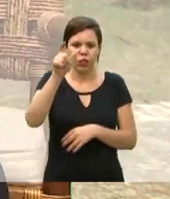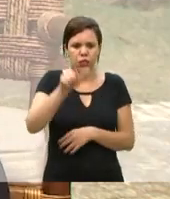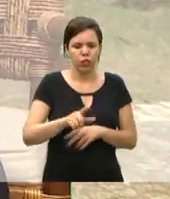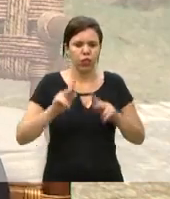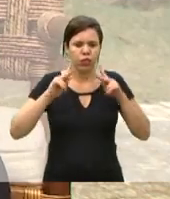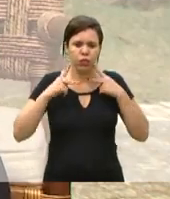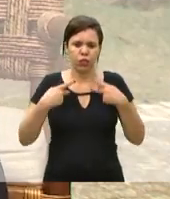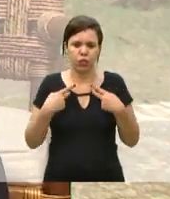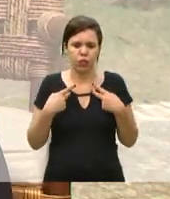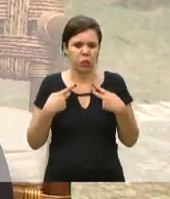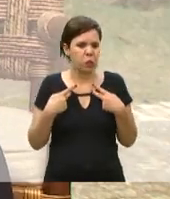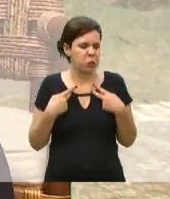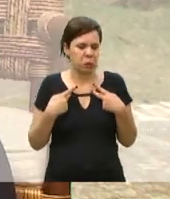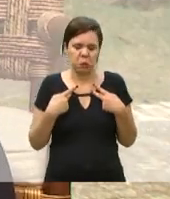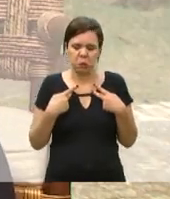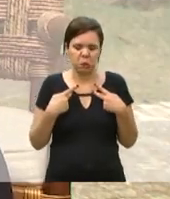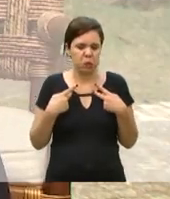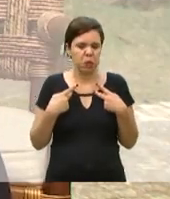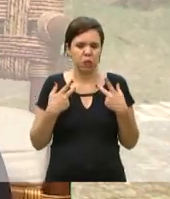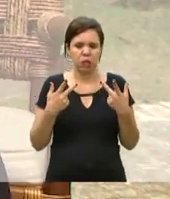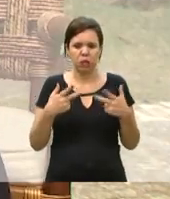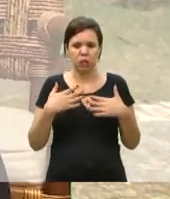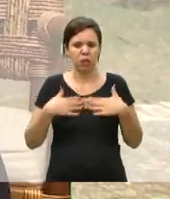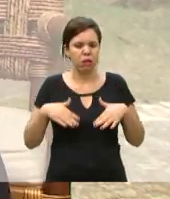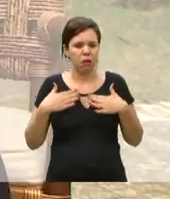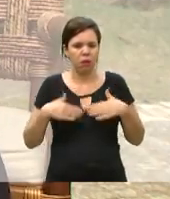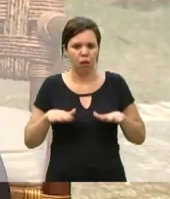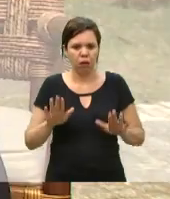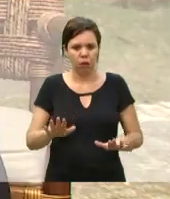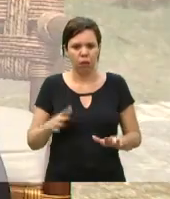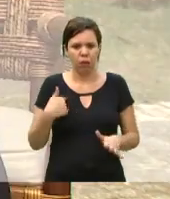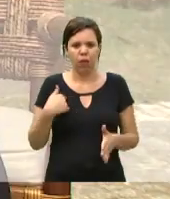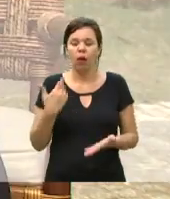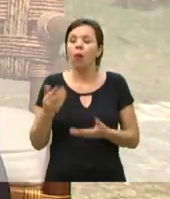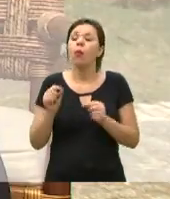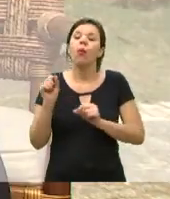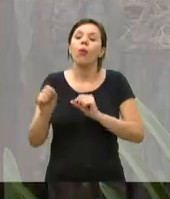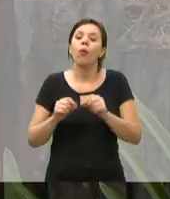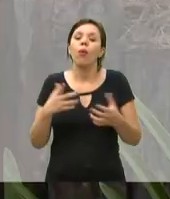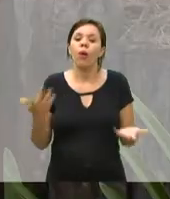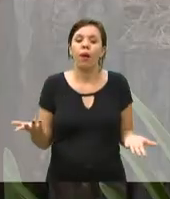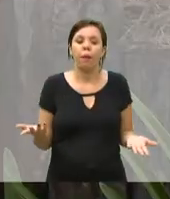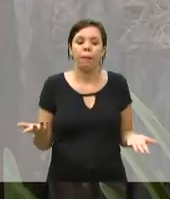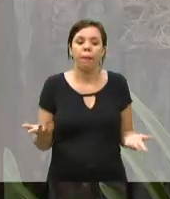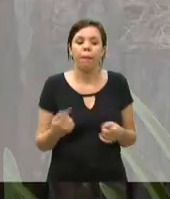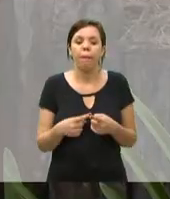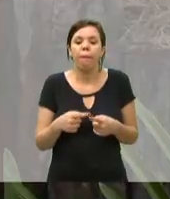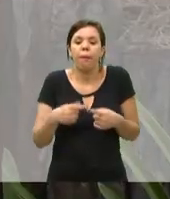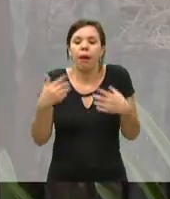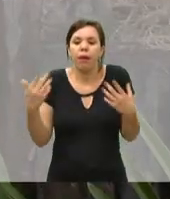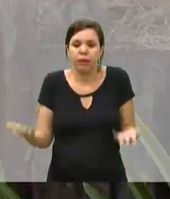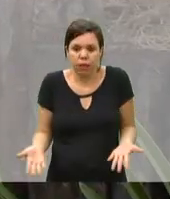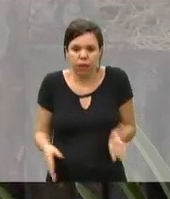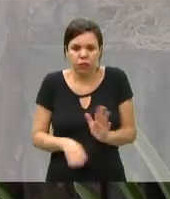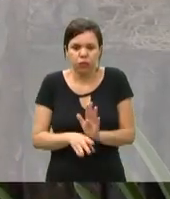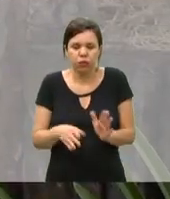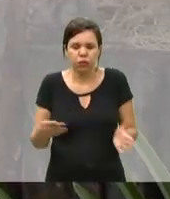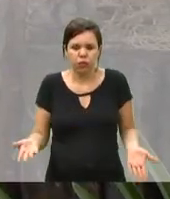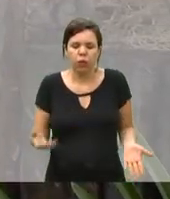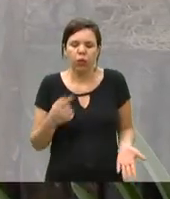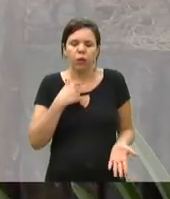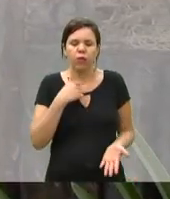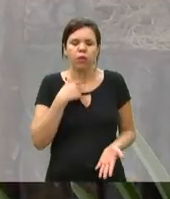humano funcional, né? Mas eu questiono, funcional em quê e para quê? Porque a gente qual tem é o várias